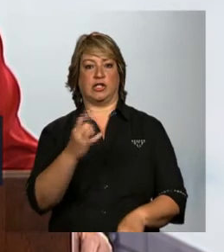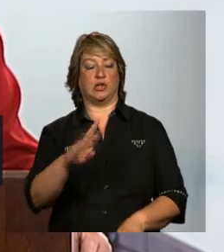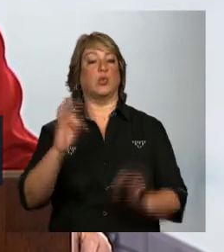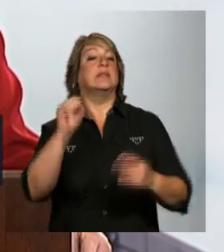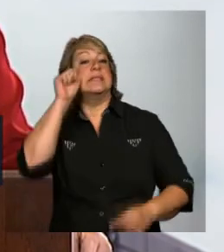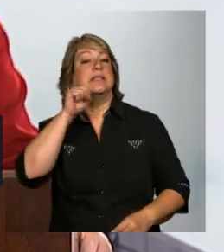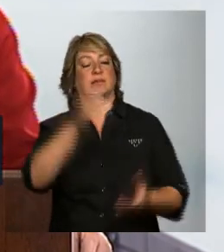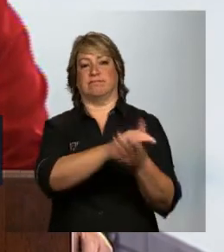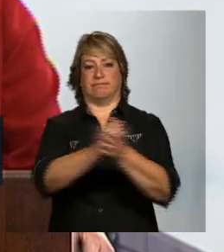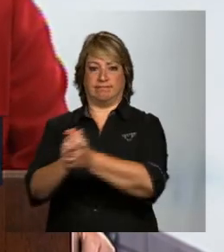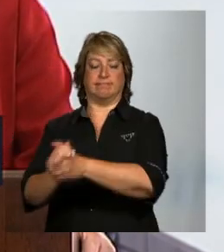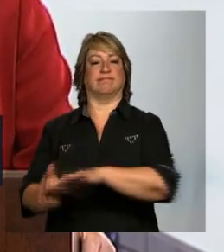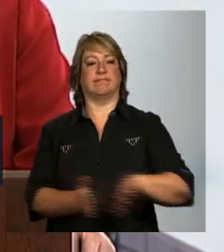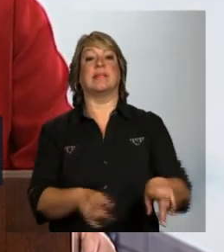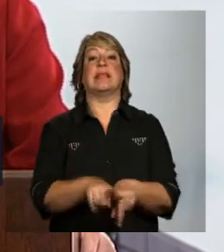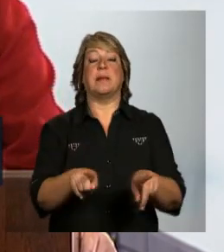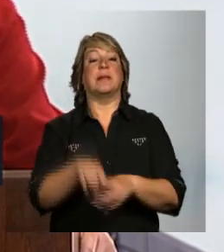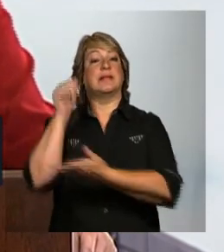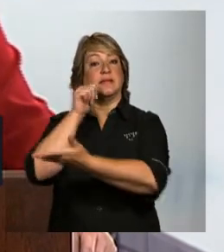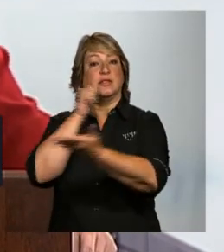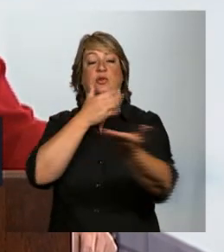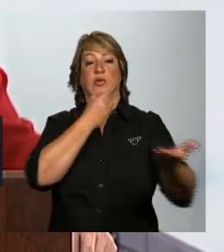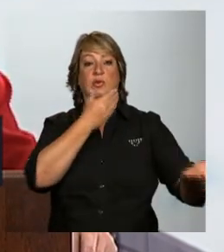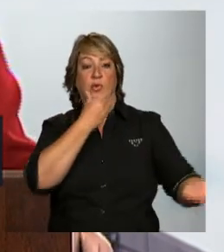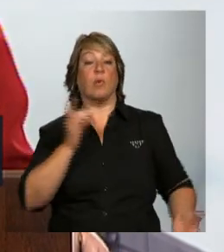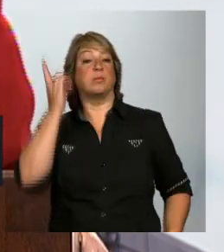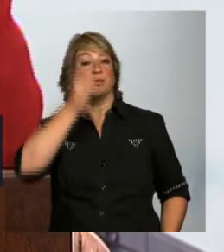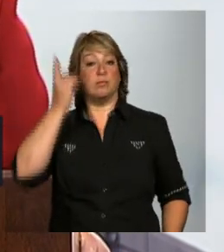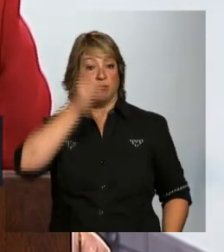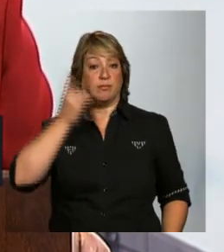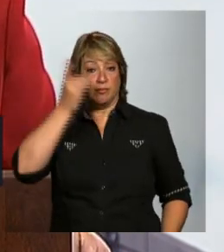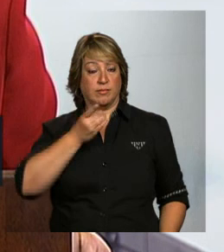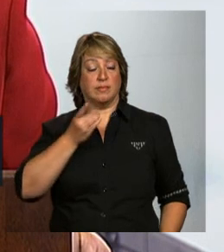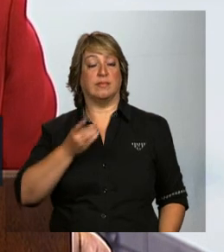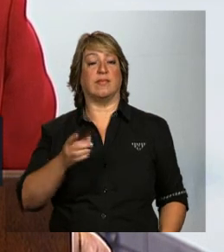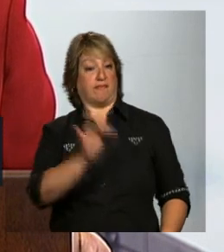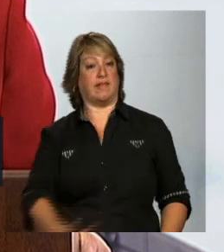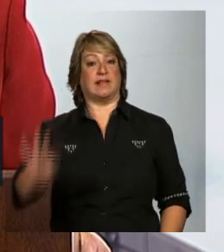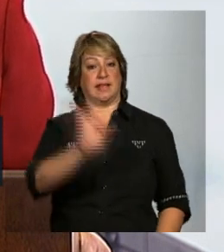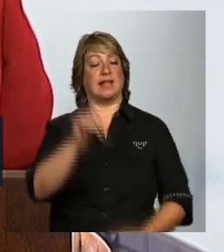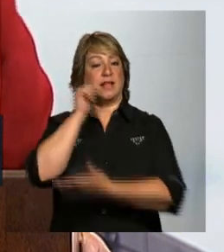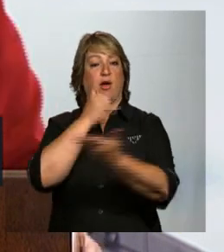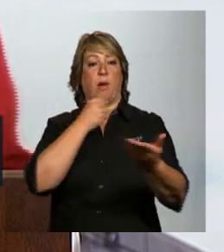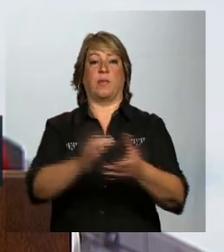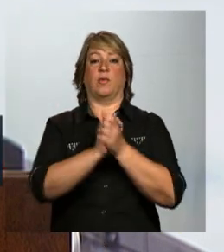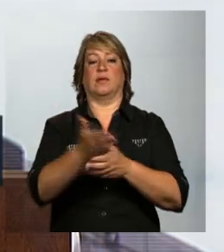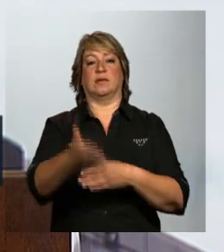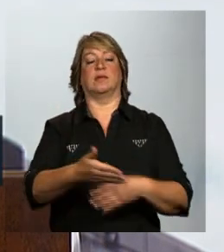Valdir raupp cumprimentar as senhoras e senhores deputados e deputadas federais